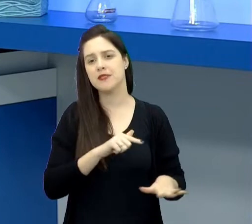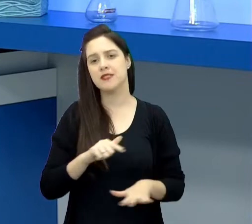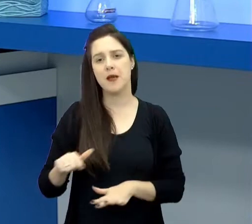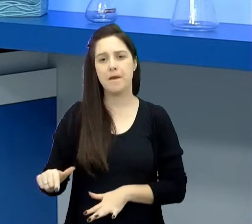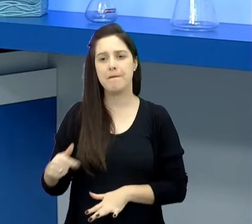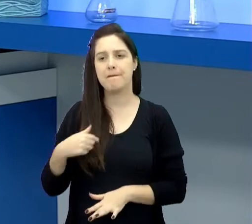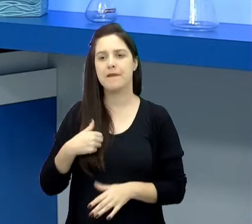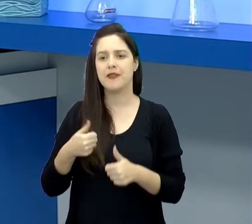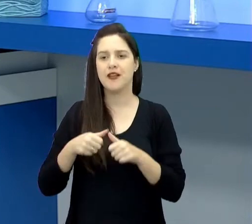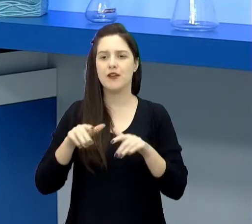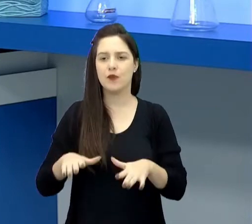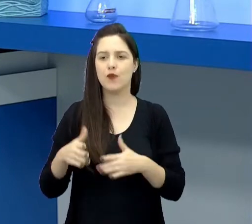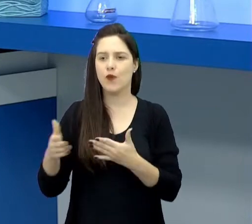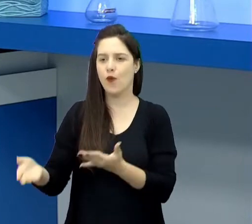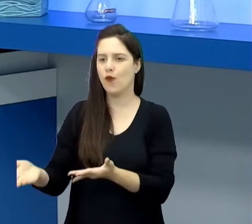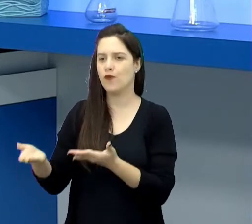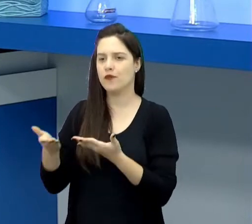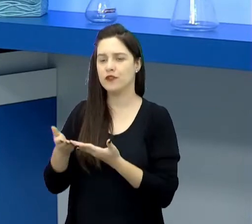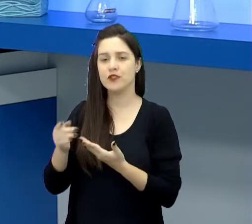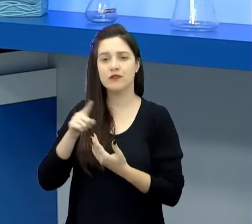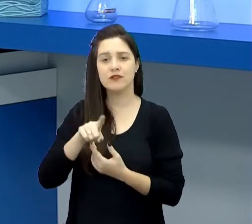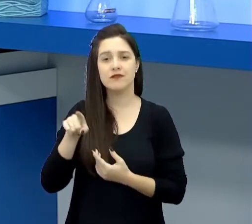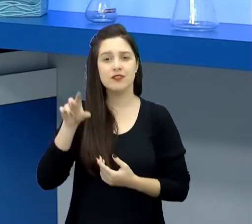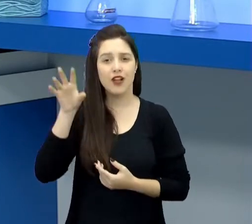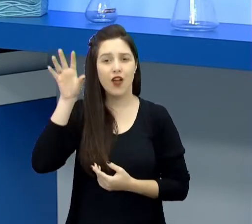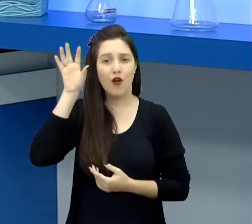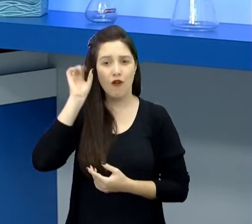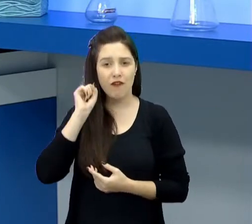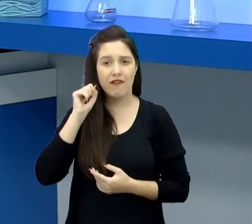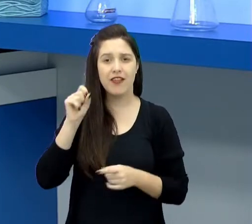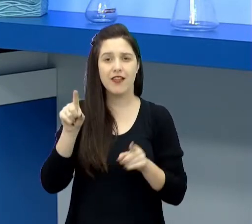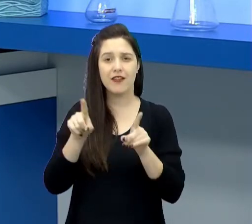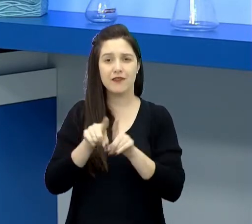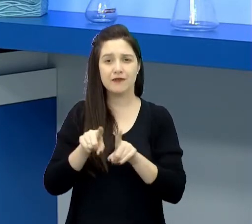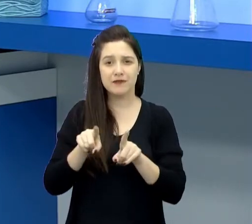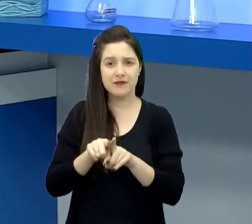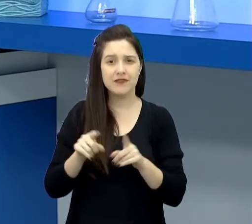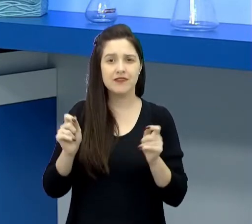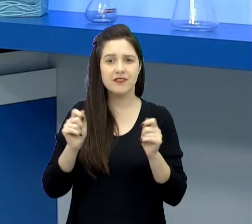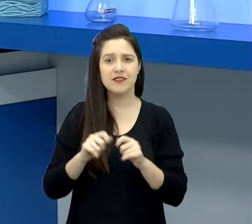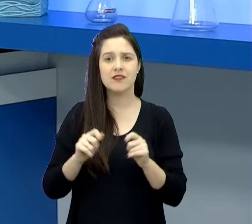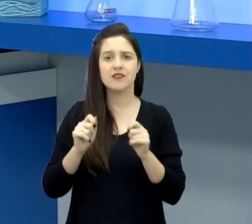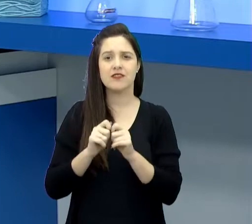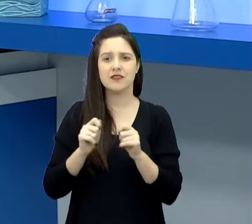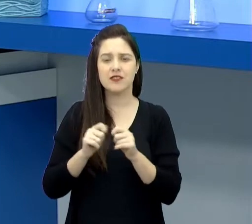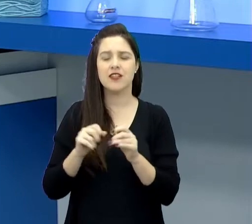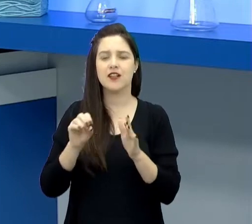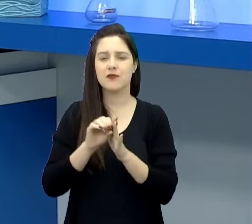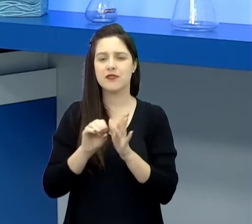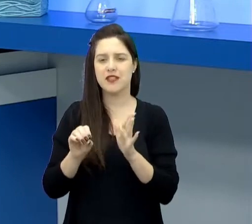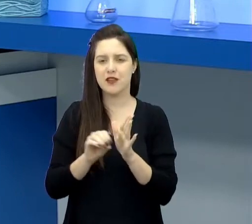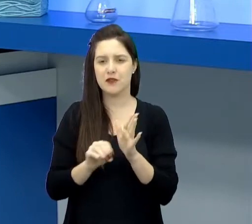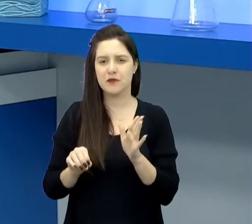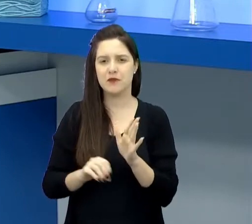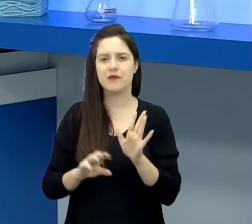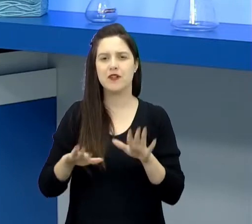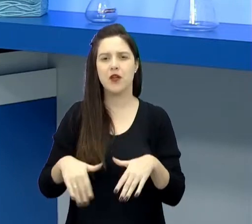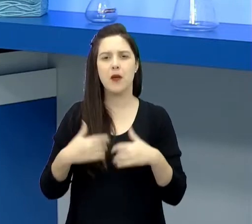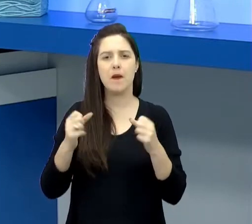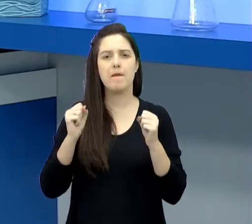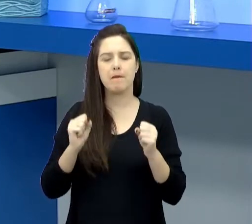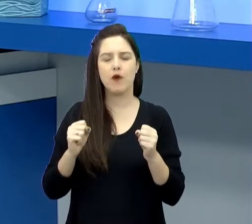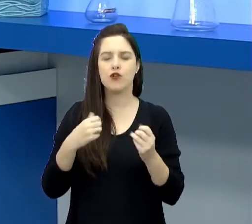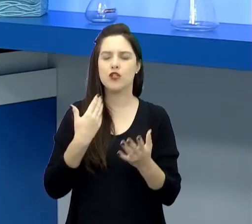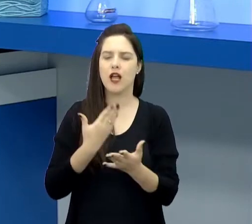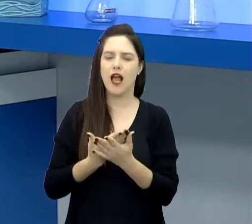deixo aqui o convite, se você estiver ouvindo, quiser que a sua escola venha, ou se você quiser conhecer aqui o Centro de Mídias, ou até fazer uma aula